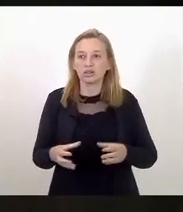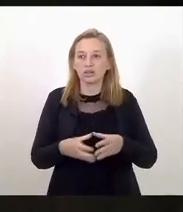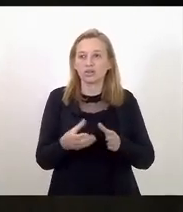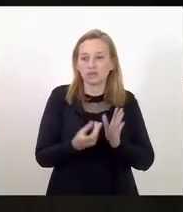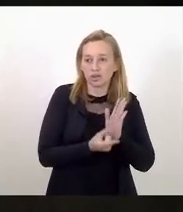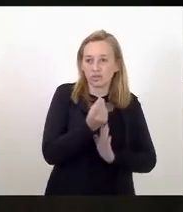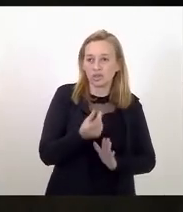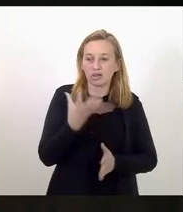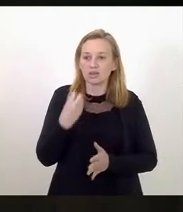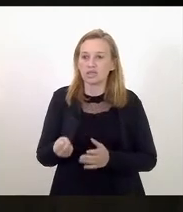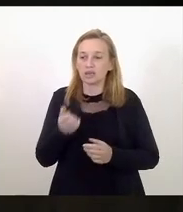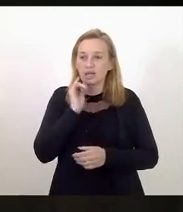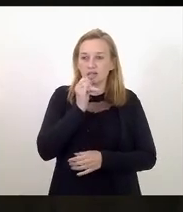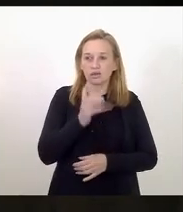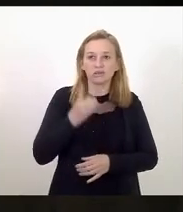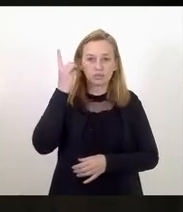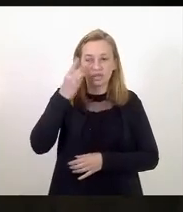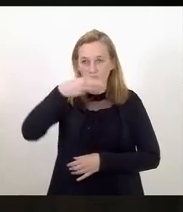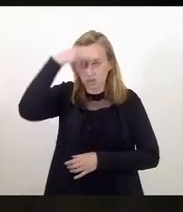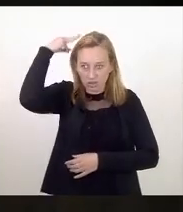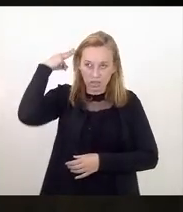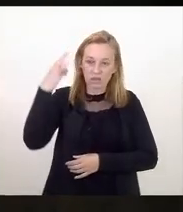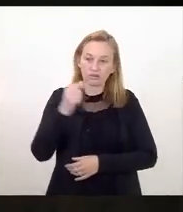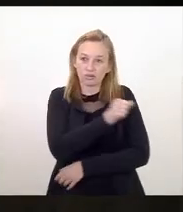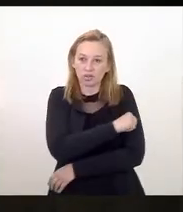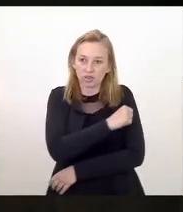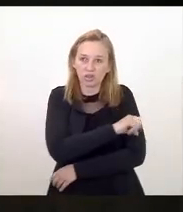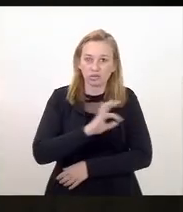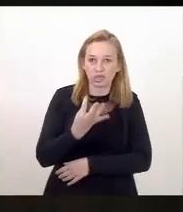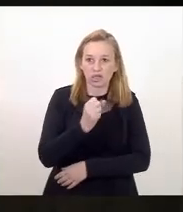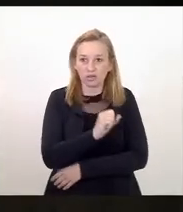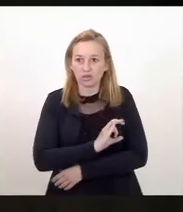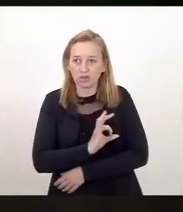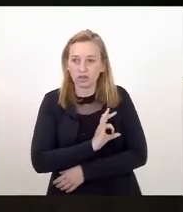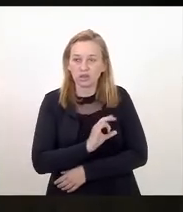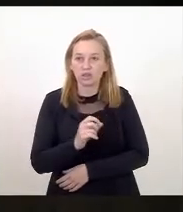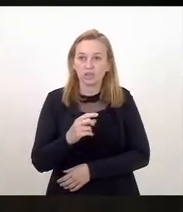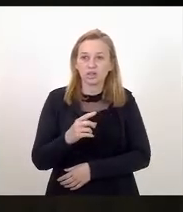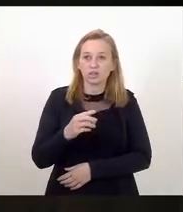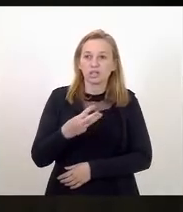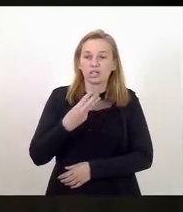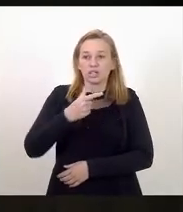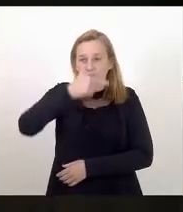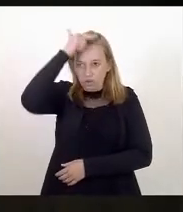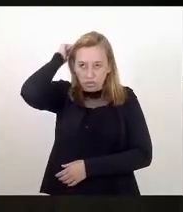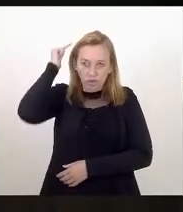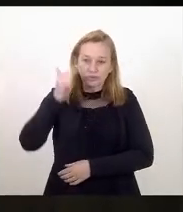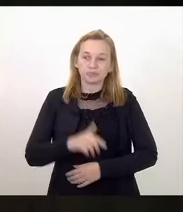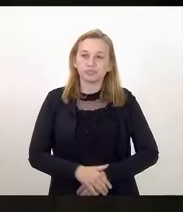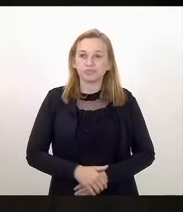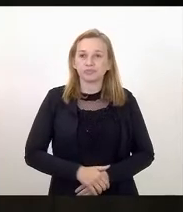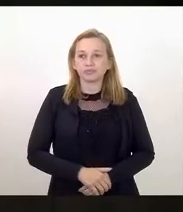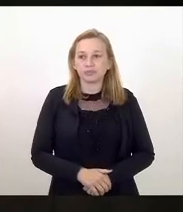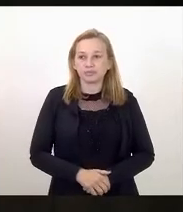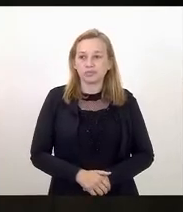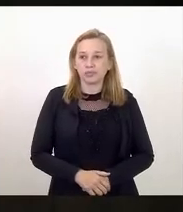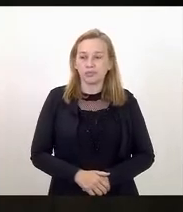favorável. Relatores e deputados Márcio Pacheco, Enfermeira Regiane, Marta Rocha e Luiz Paulo. Dependendo de parecer